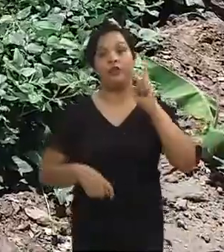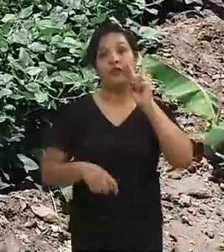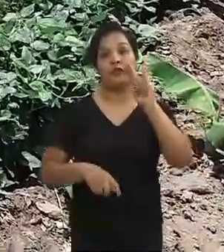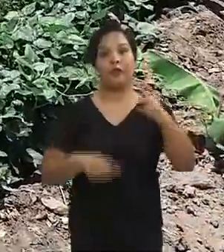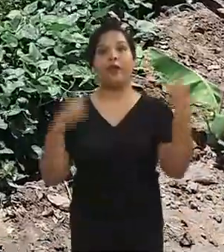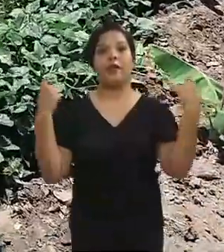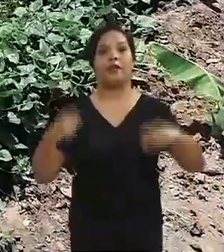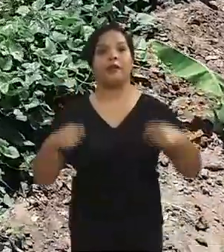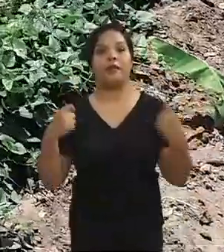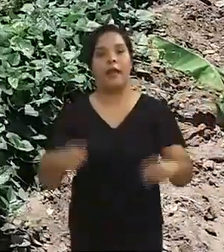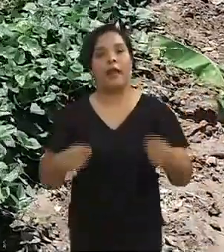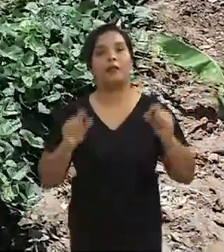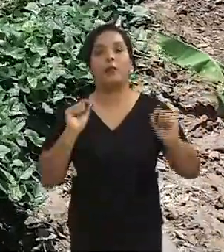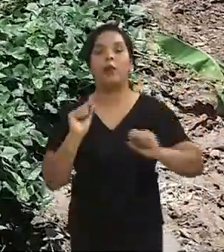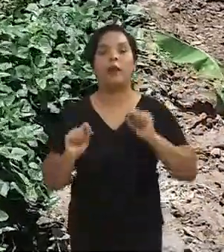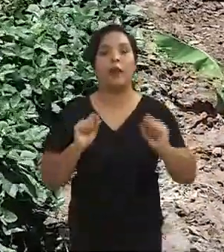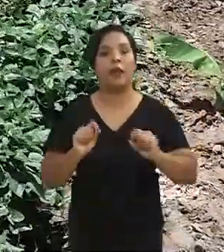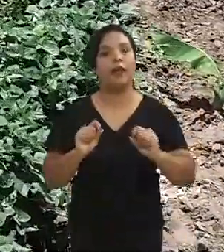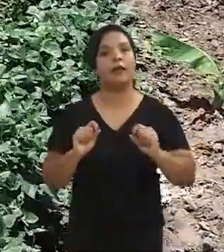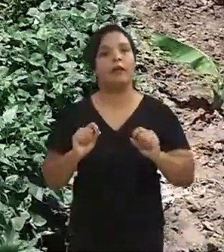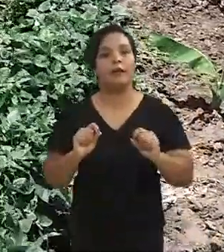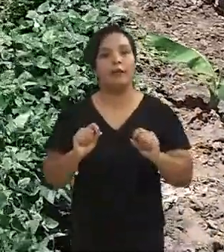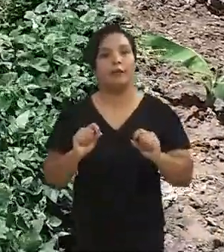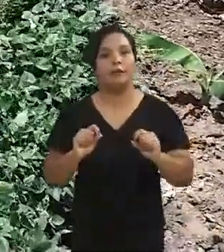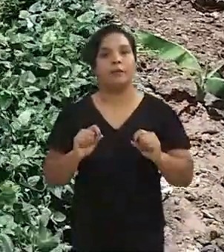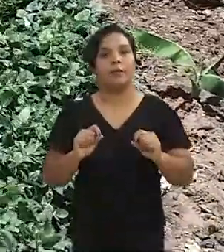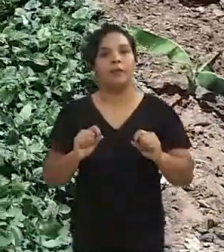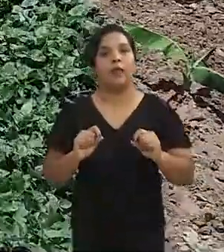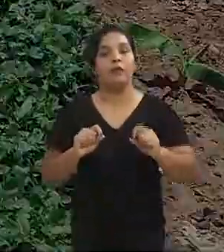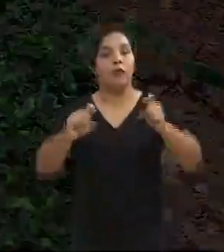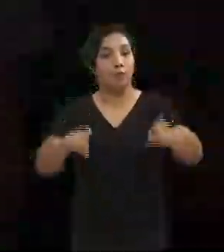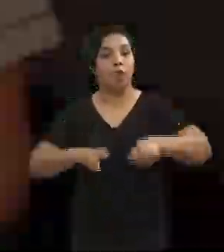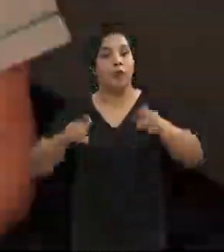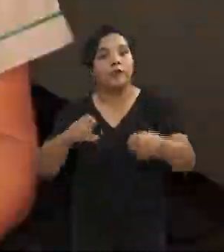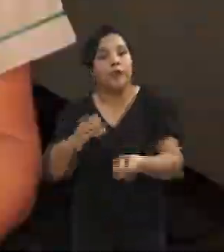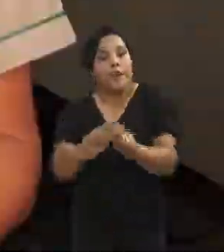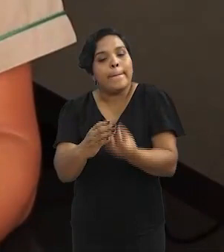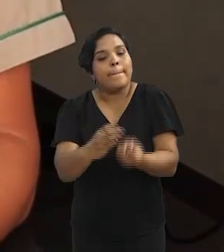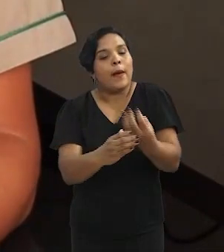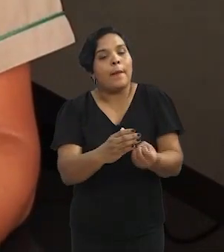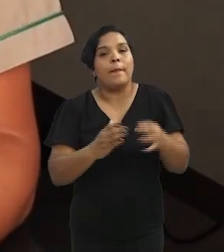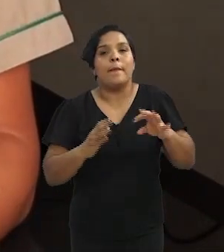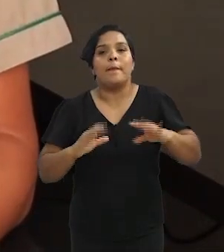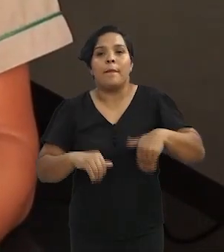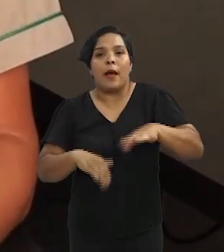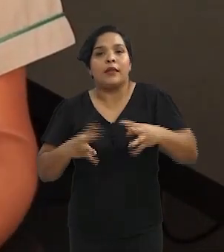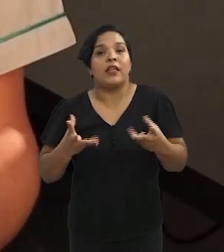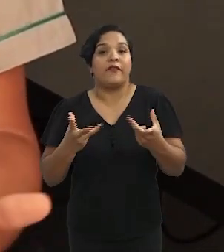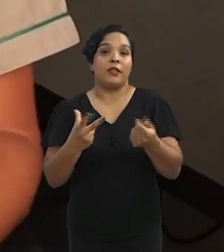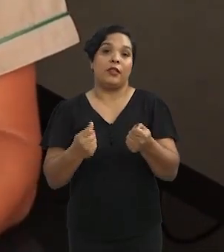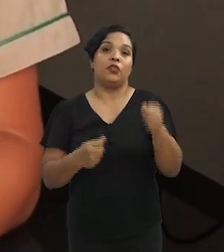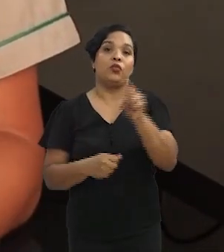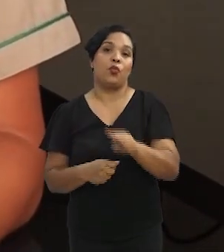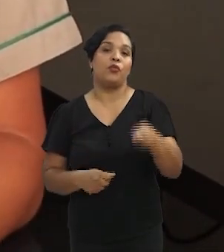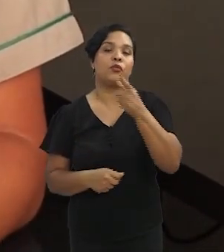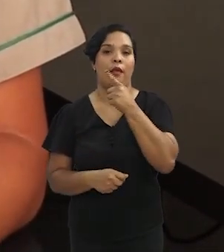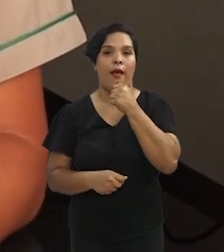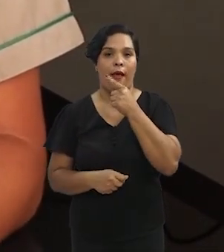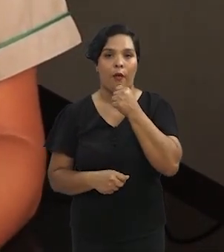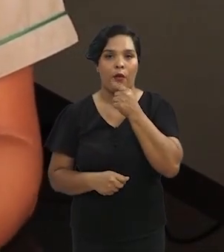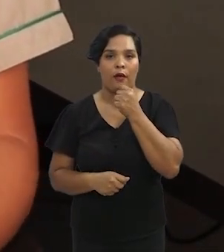gente viu a necessidade de tornar esses cultivos mais eficientes no uso da